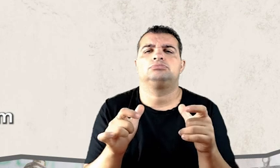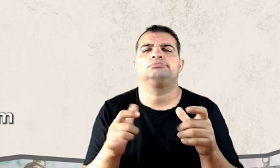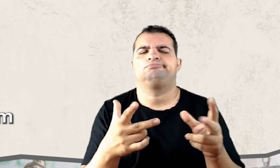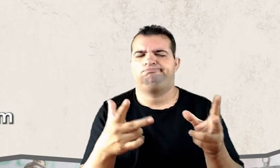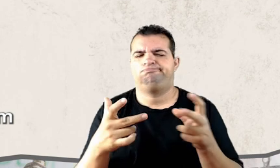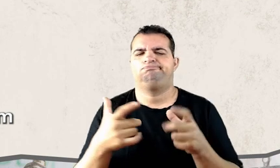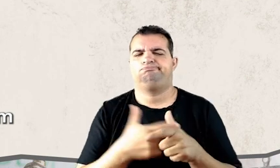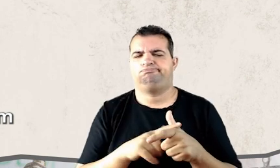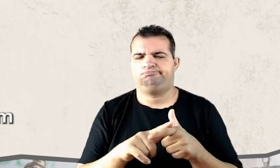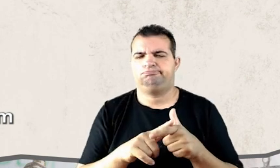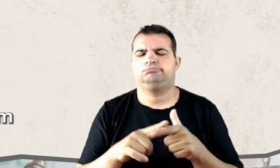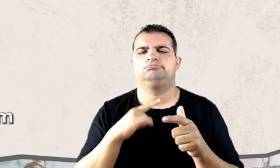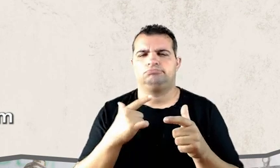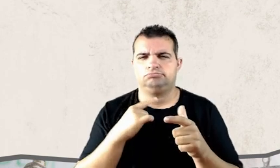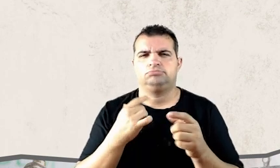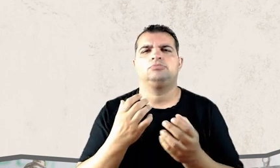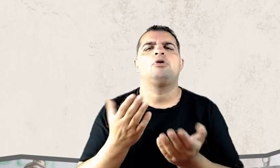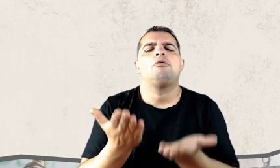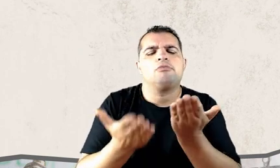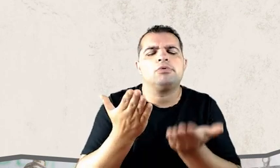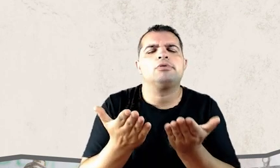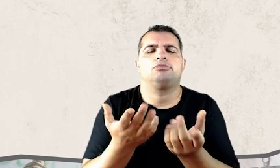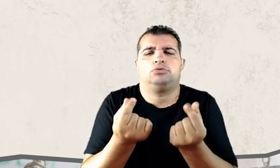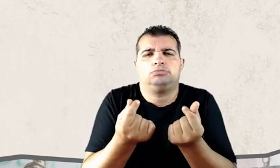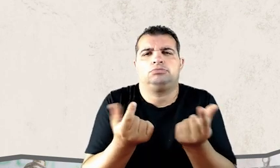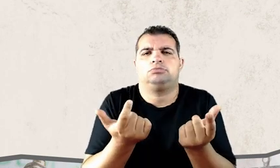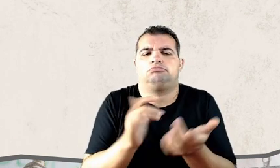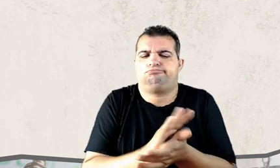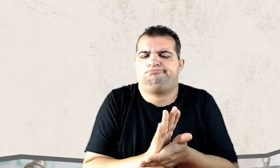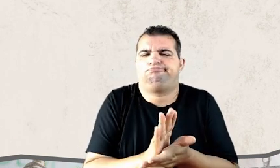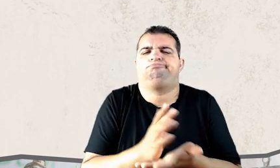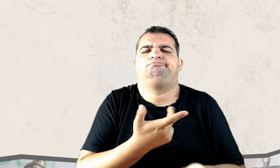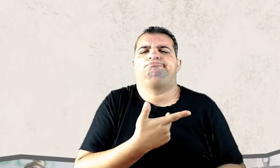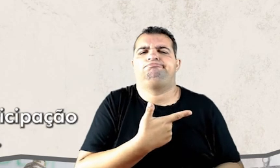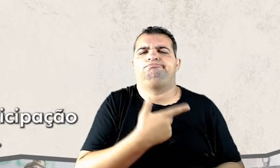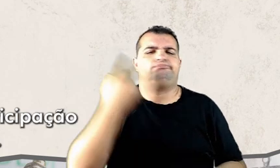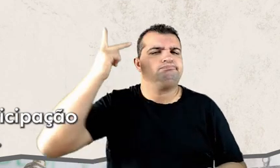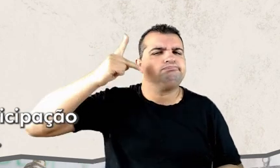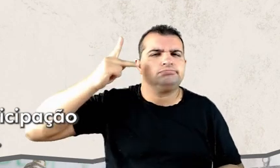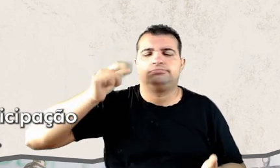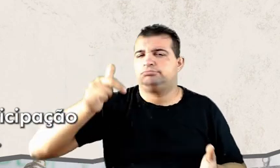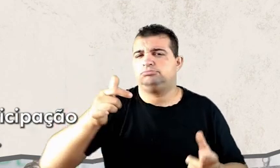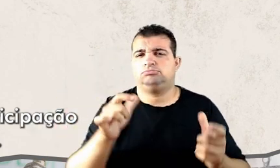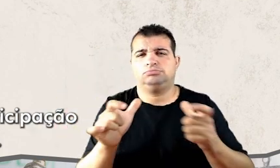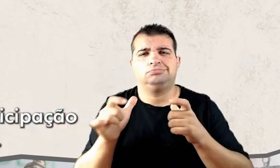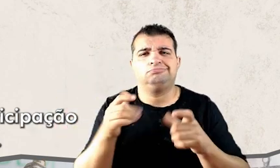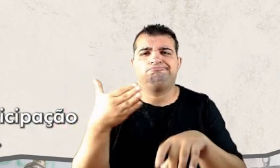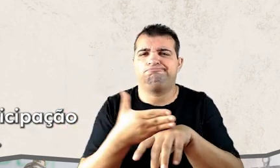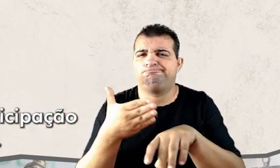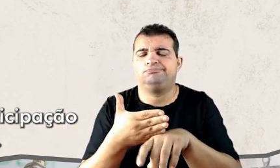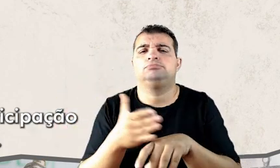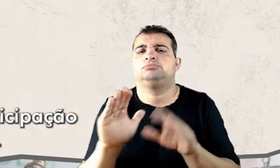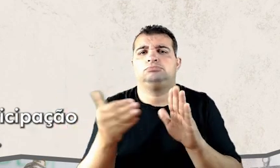onde a gente tem situações de desigualdade profunda, de opressão, de repressão política, de nenhum espaço possível